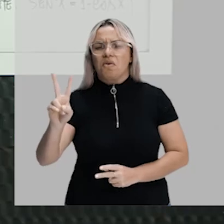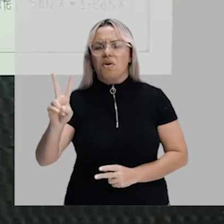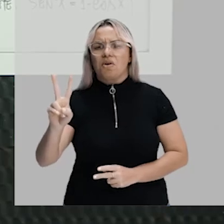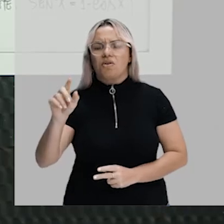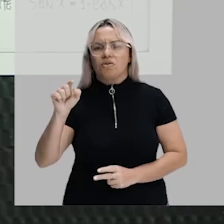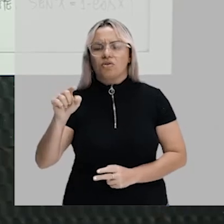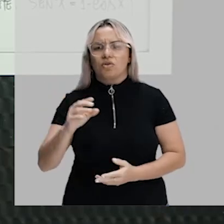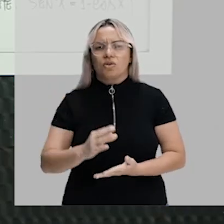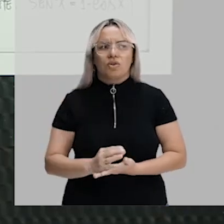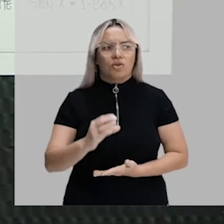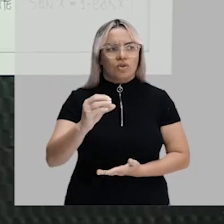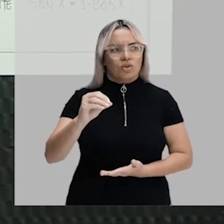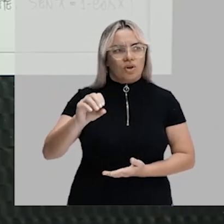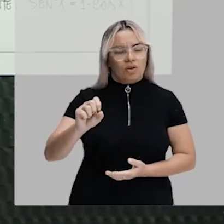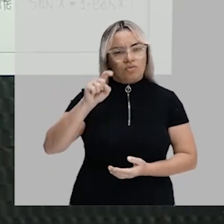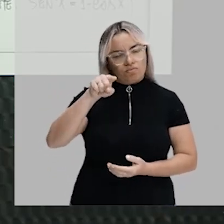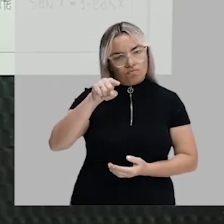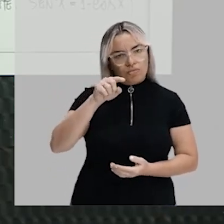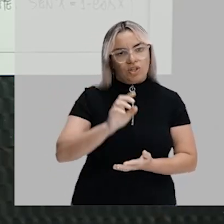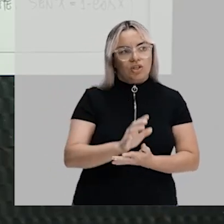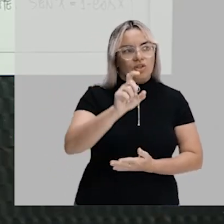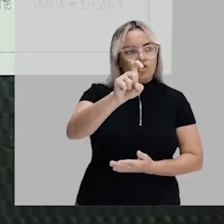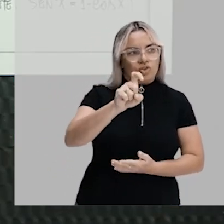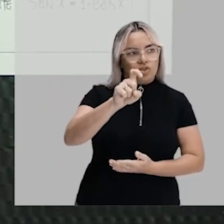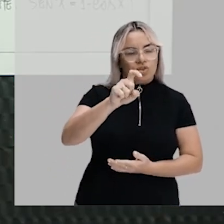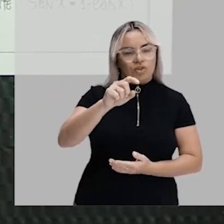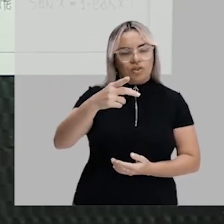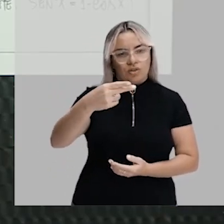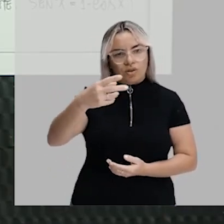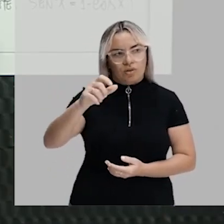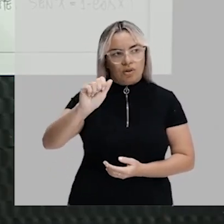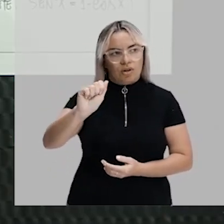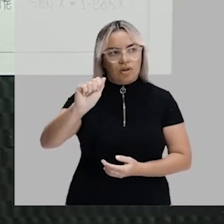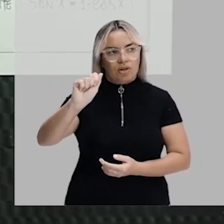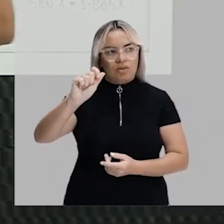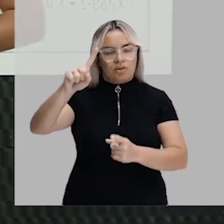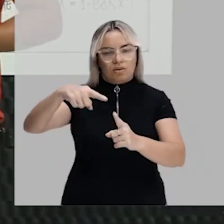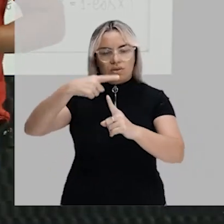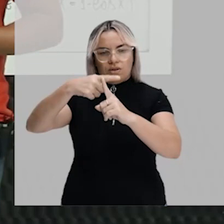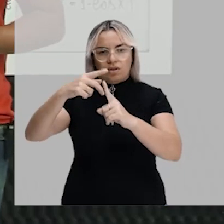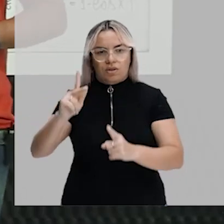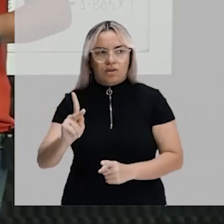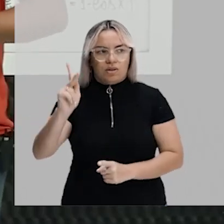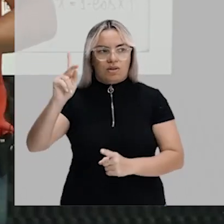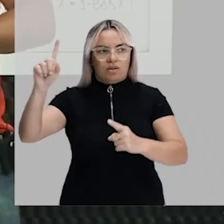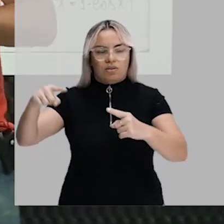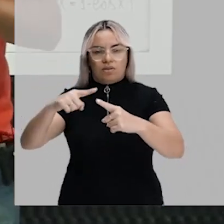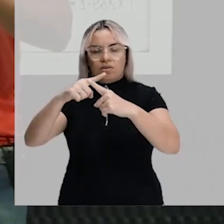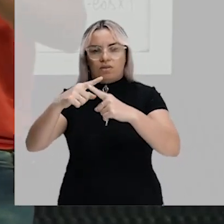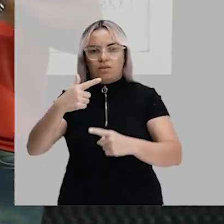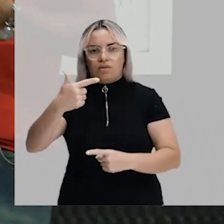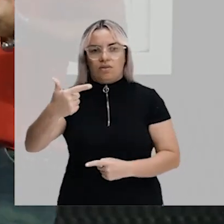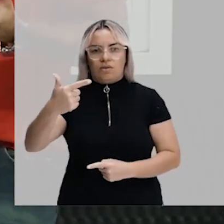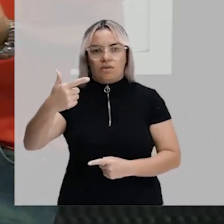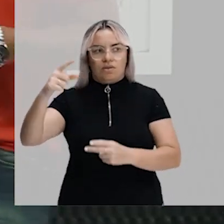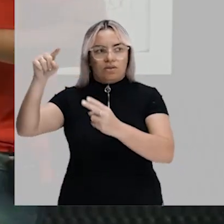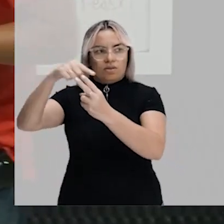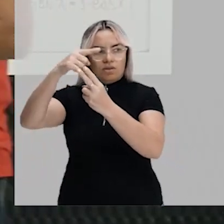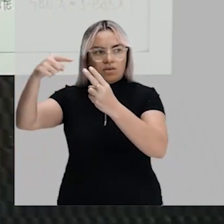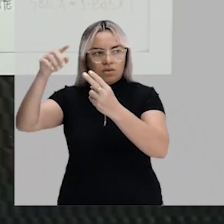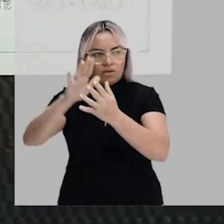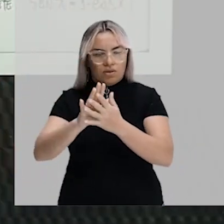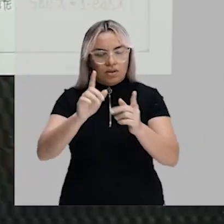pi e - al + k x 2 pi tá são os valores que tem o mesmo valor de